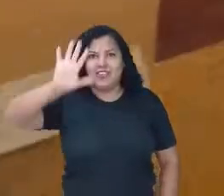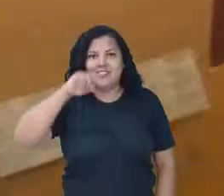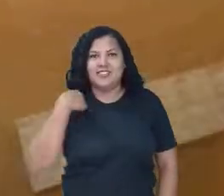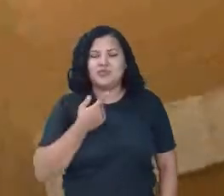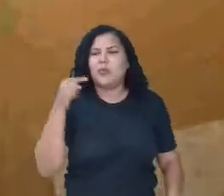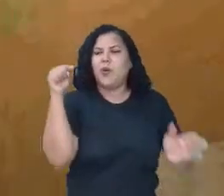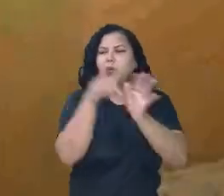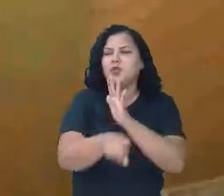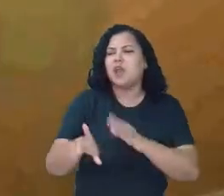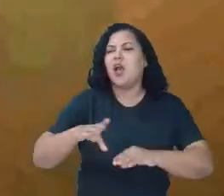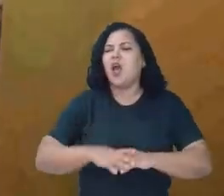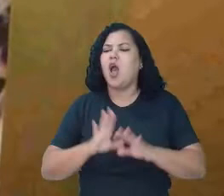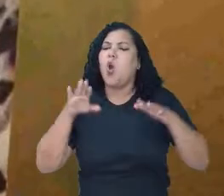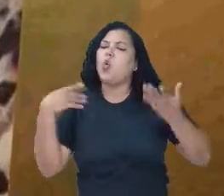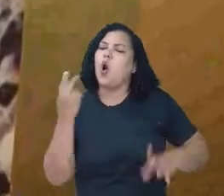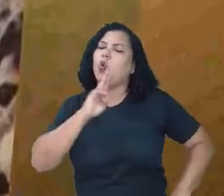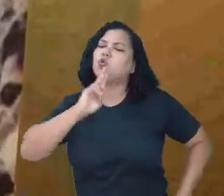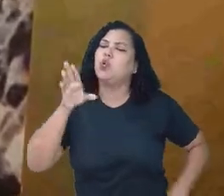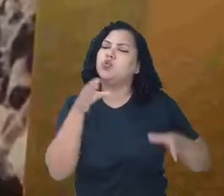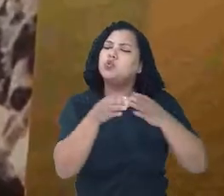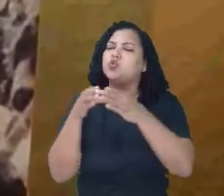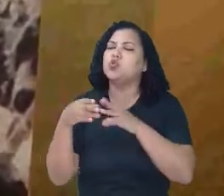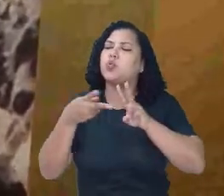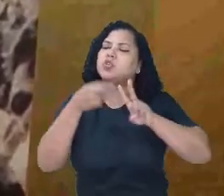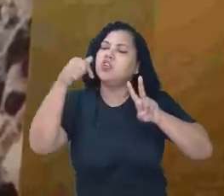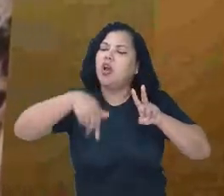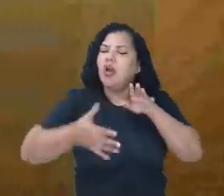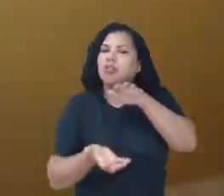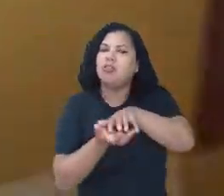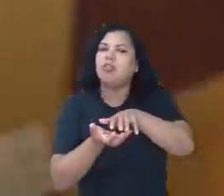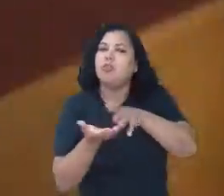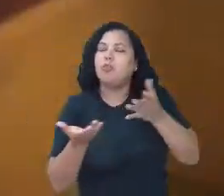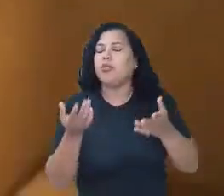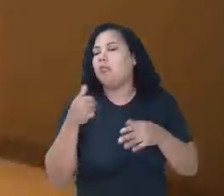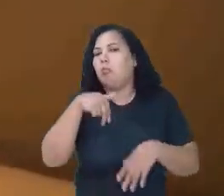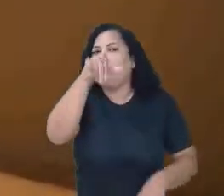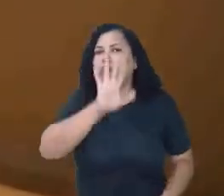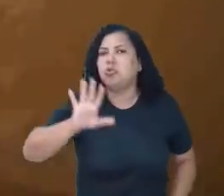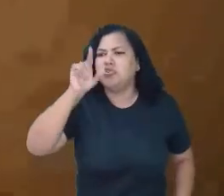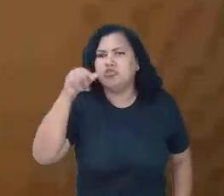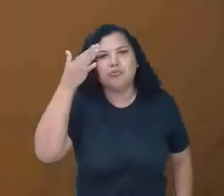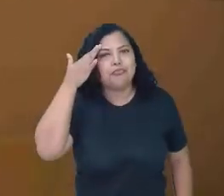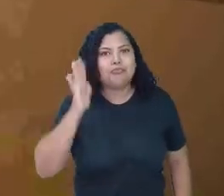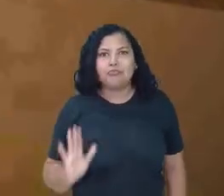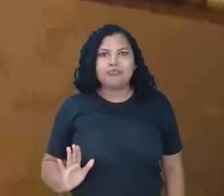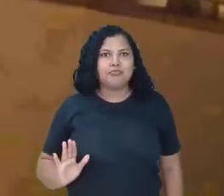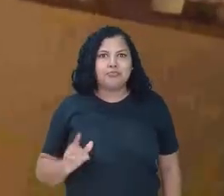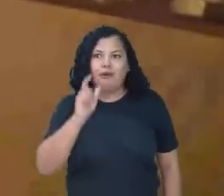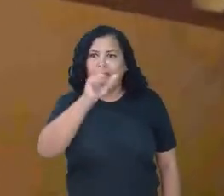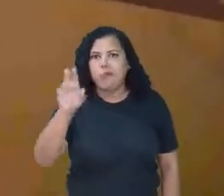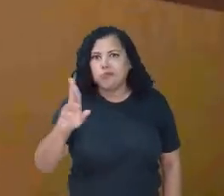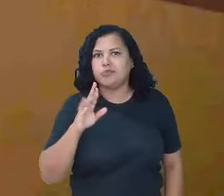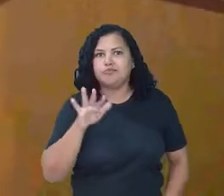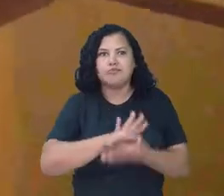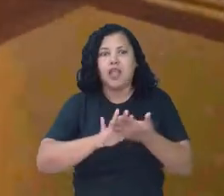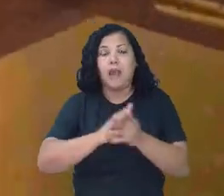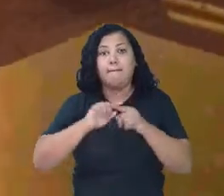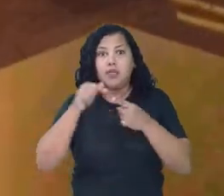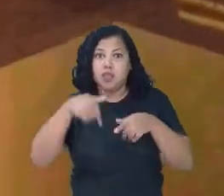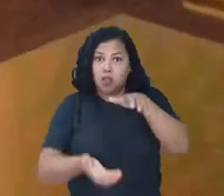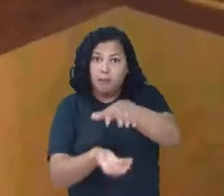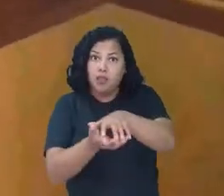perguntar, me fale o nome de 3 povos indígenas do Nordeste, muita gente não sabe. É verdade. Então, só aqui em Pernambuco a gente